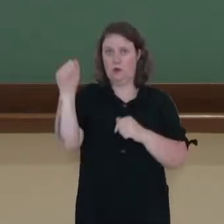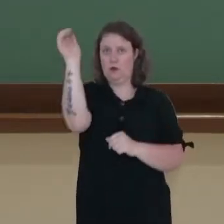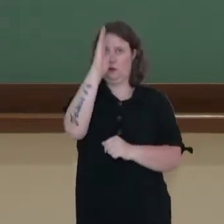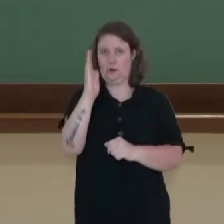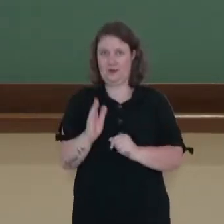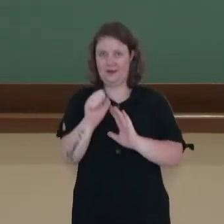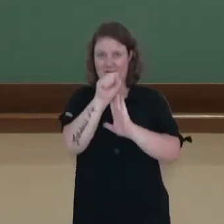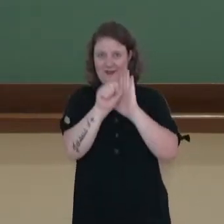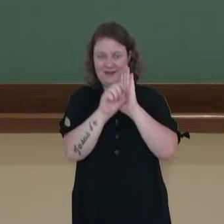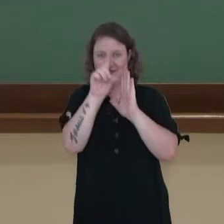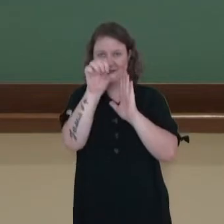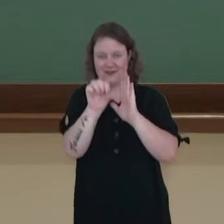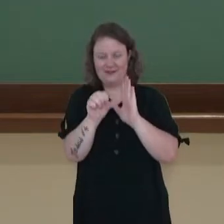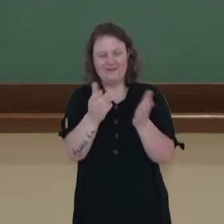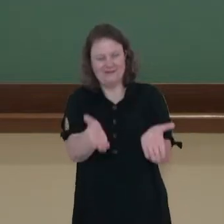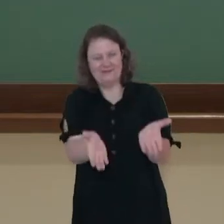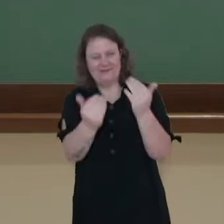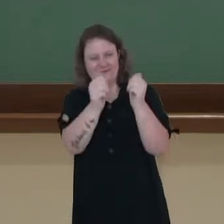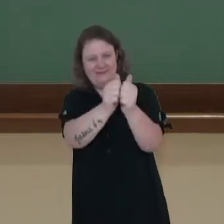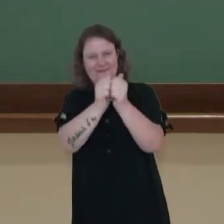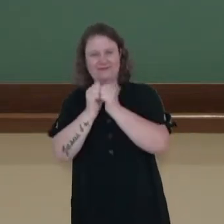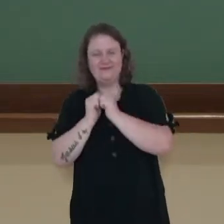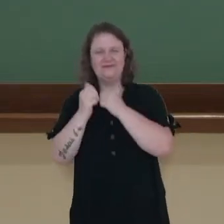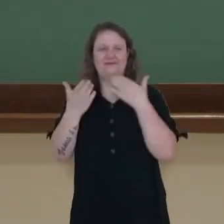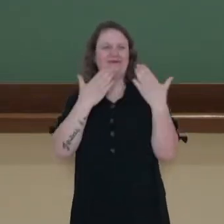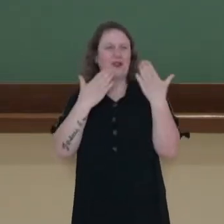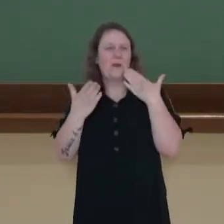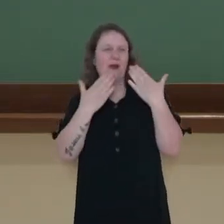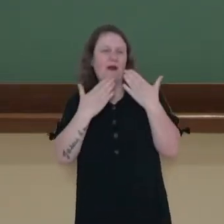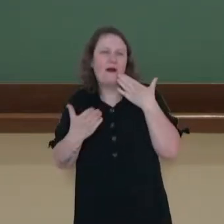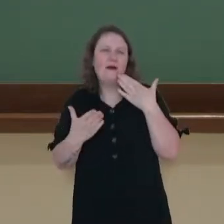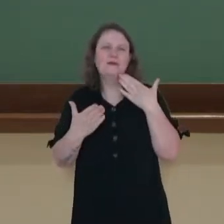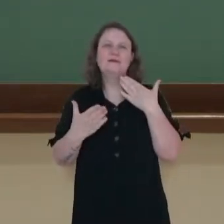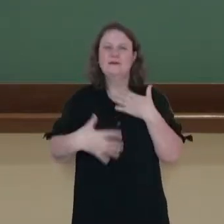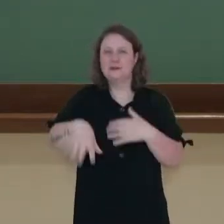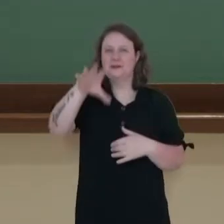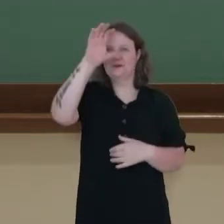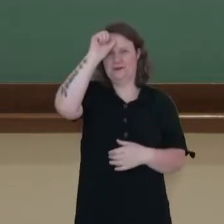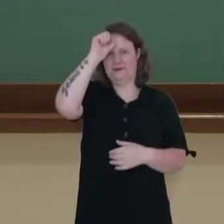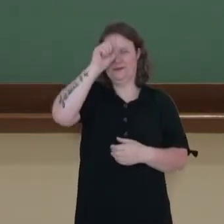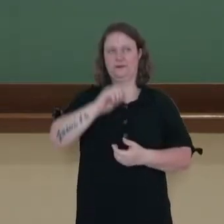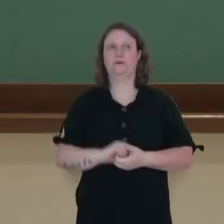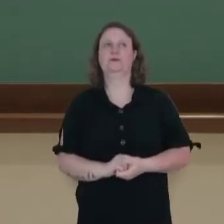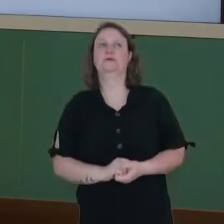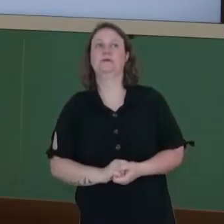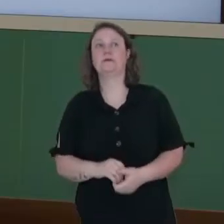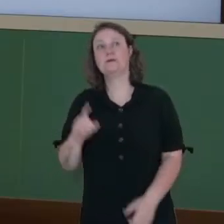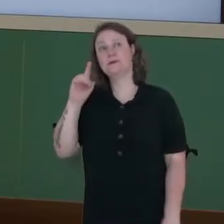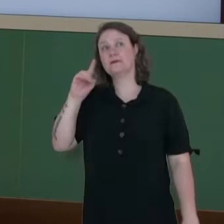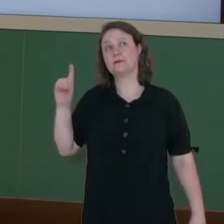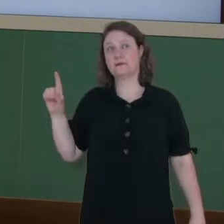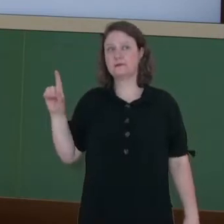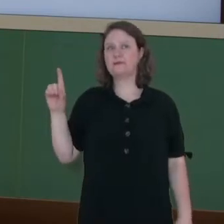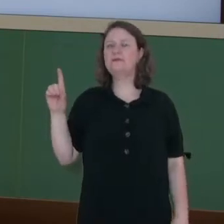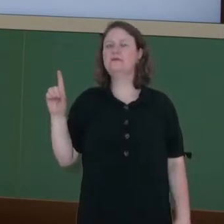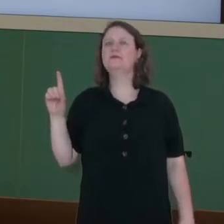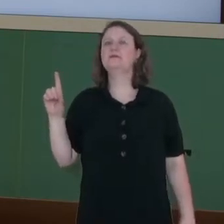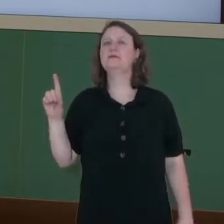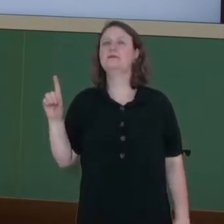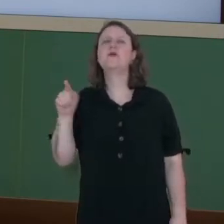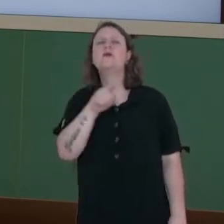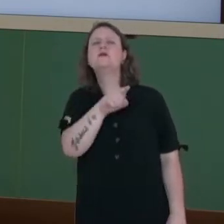Vamos juntos, vamos conversar, vamos aprender, vamos dialogar sobre isso, né? Olha só, pessoal,